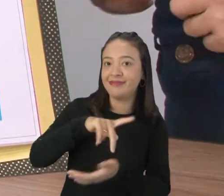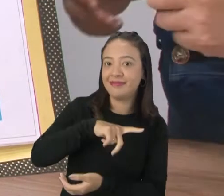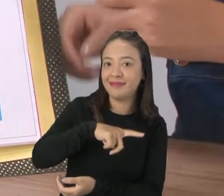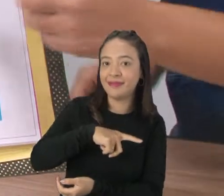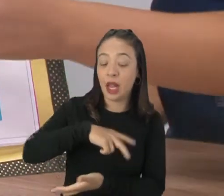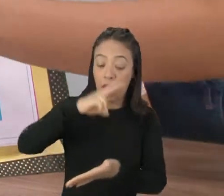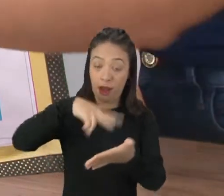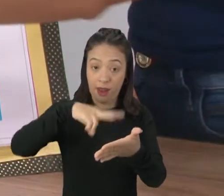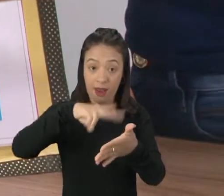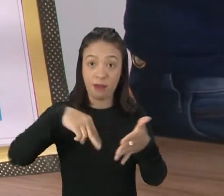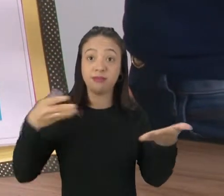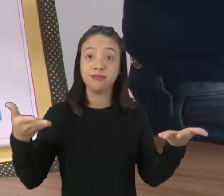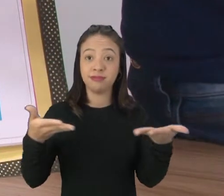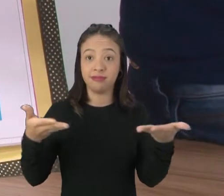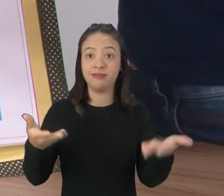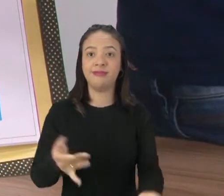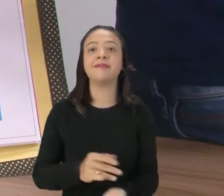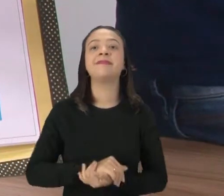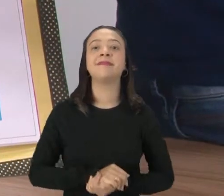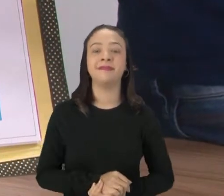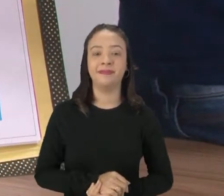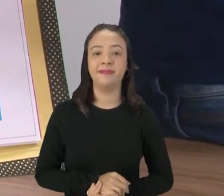ler.